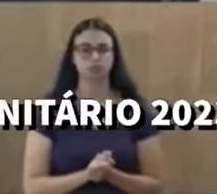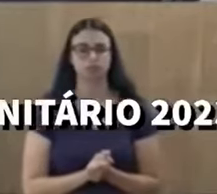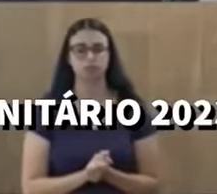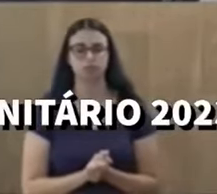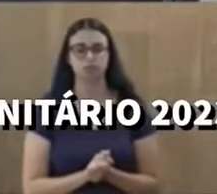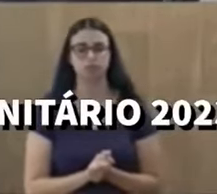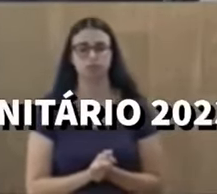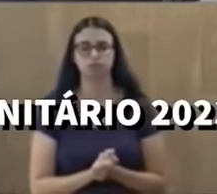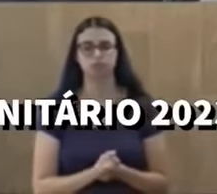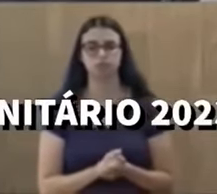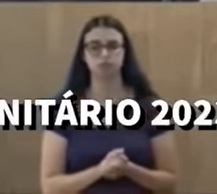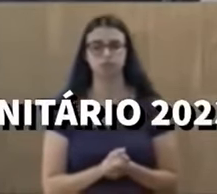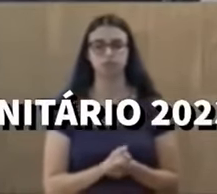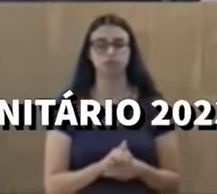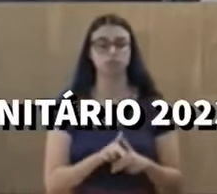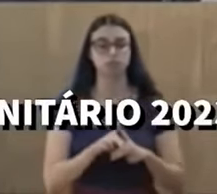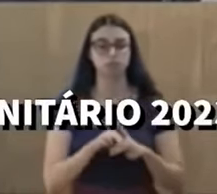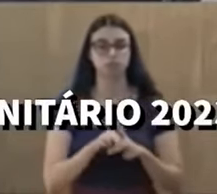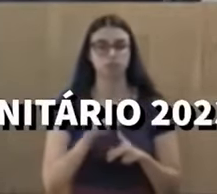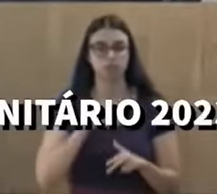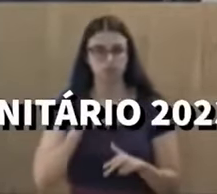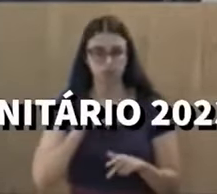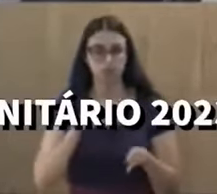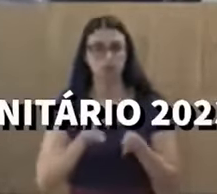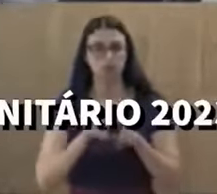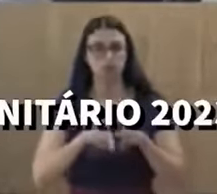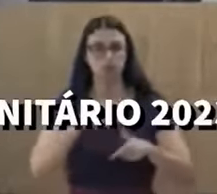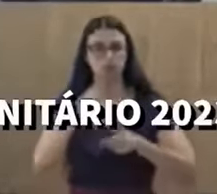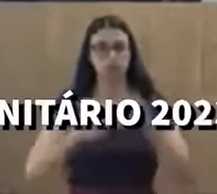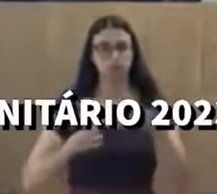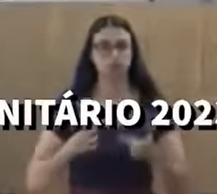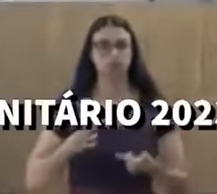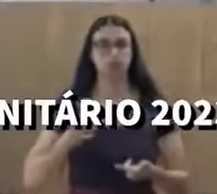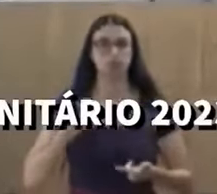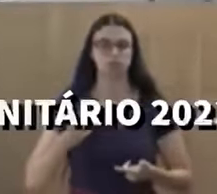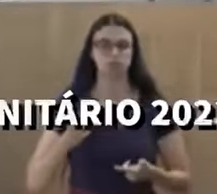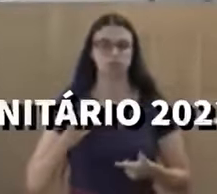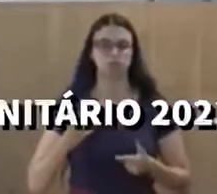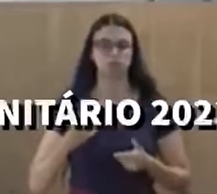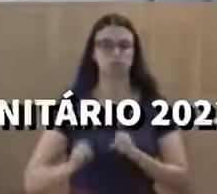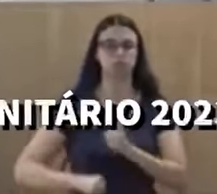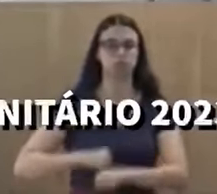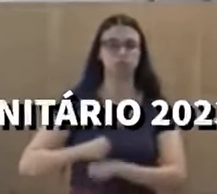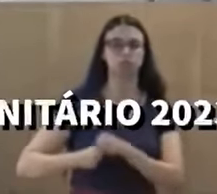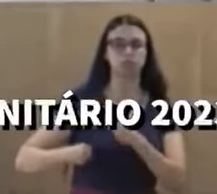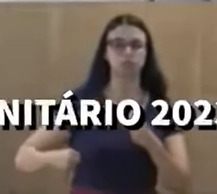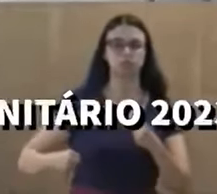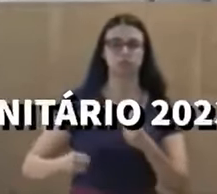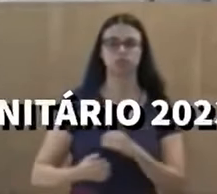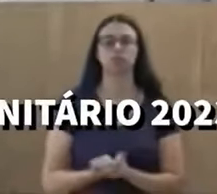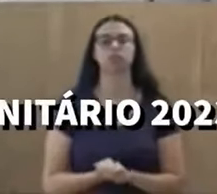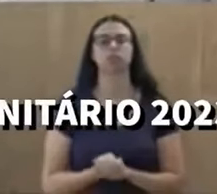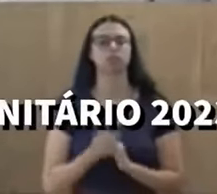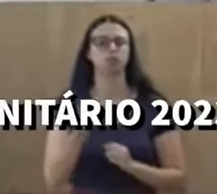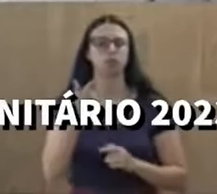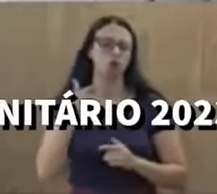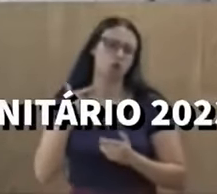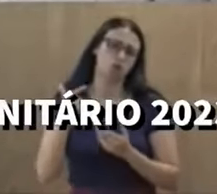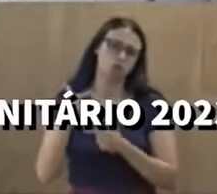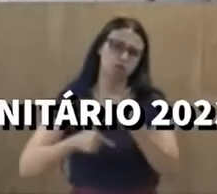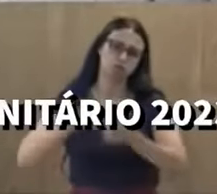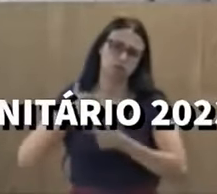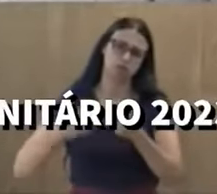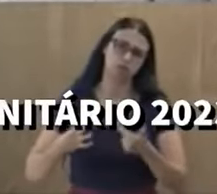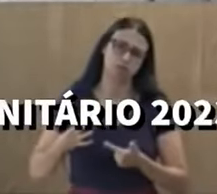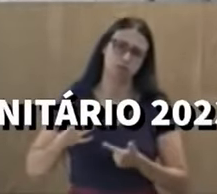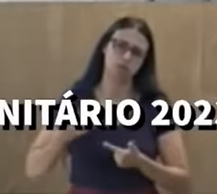inscritos. Presta serviços como voluntário no Santuário São Frei Galvão, em Divinópolis, dentre outros trabalhos